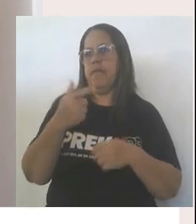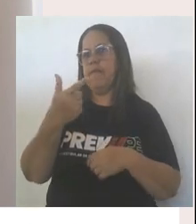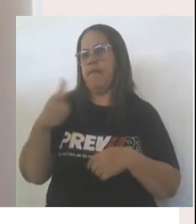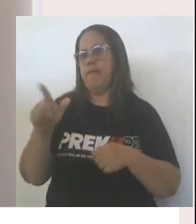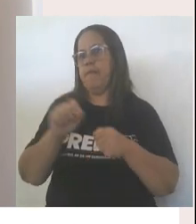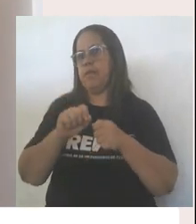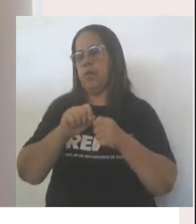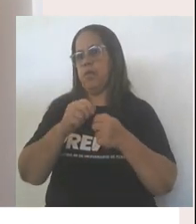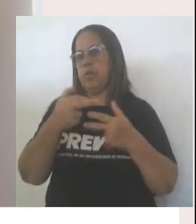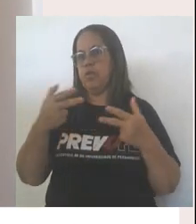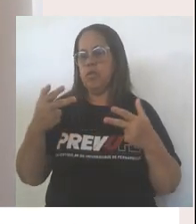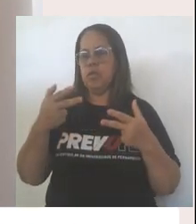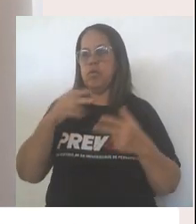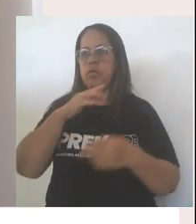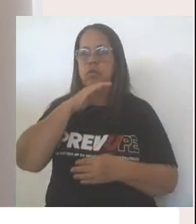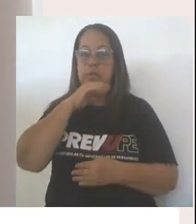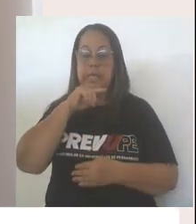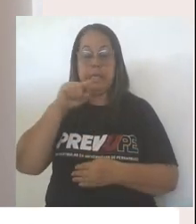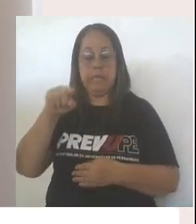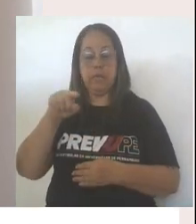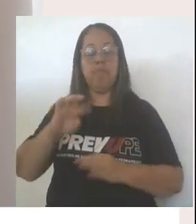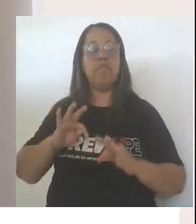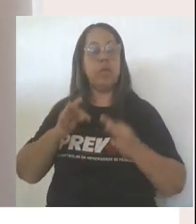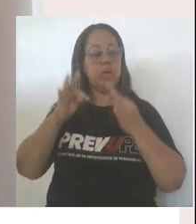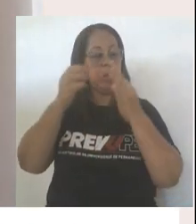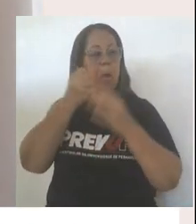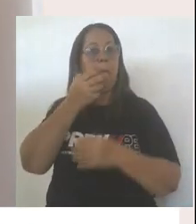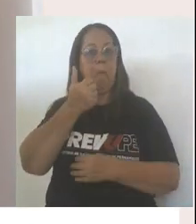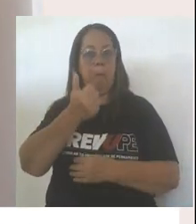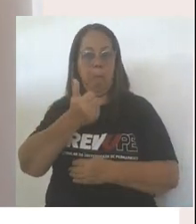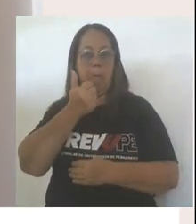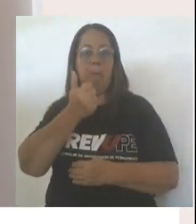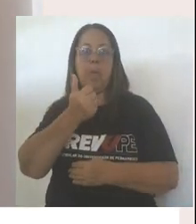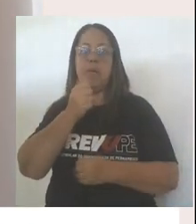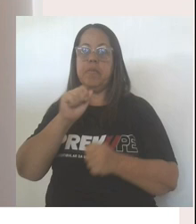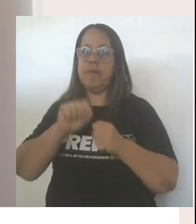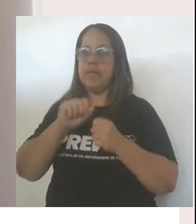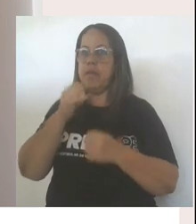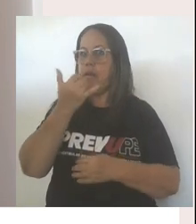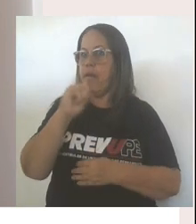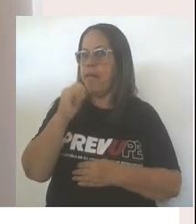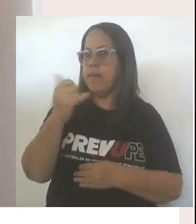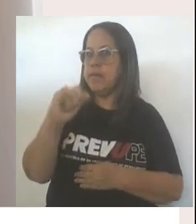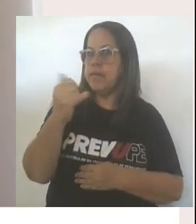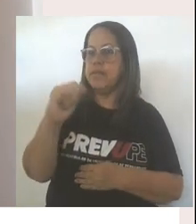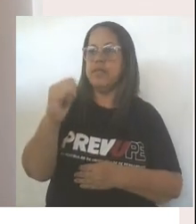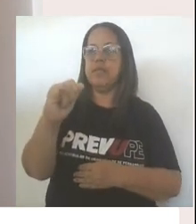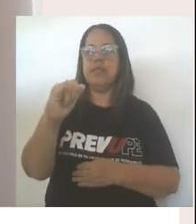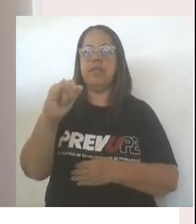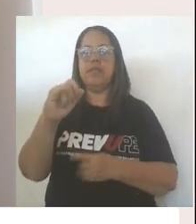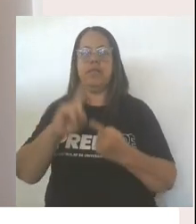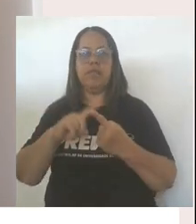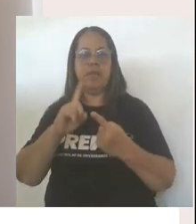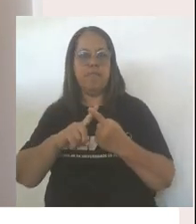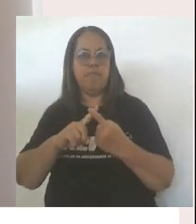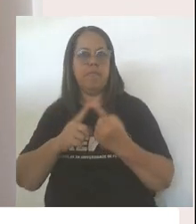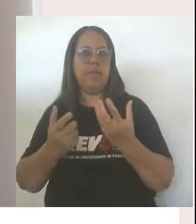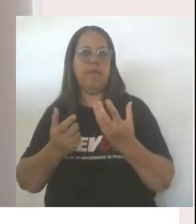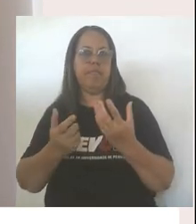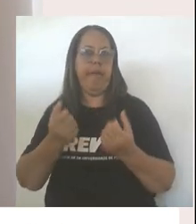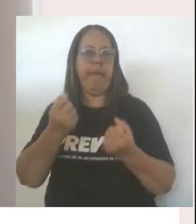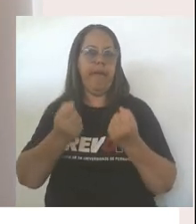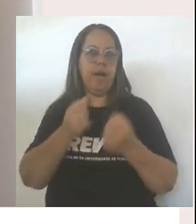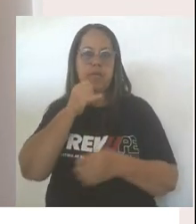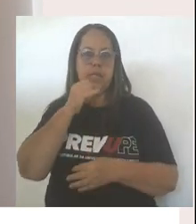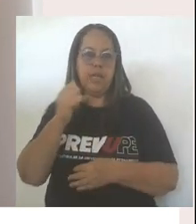o que torna ela uma tecnologia promissora para a produção de eletricidade e propulsão de veículos elétricos.